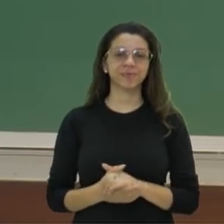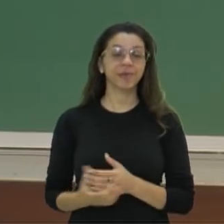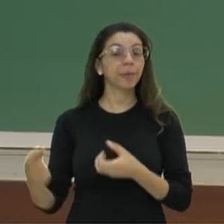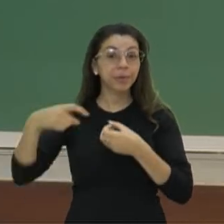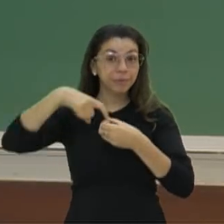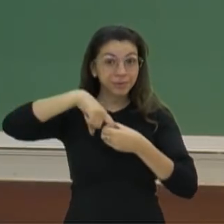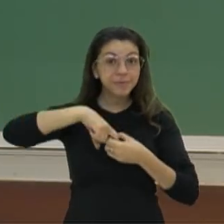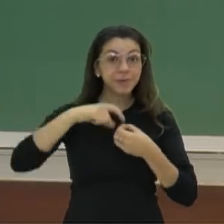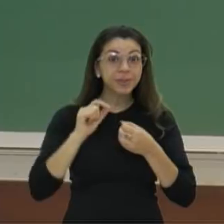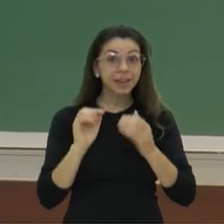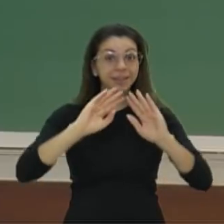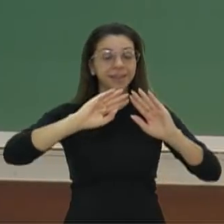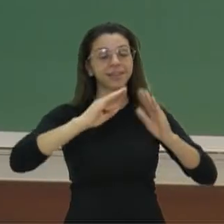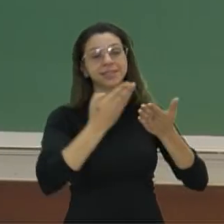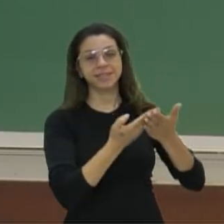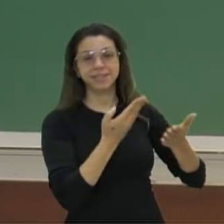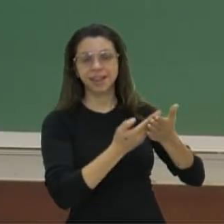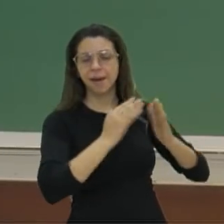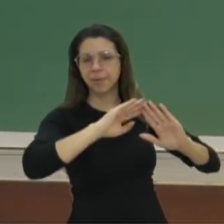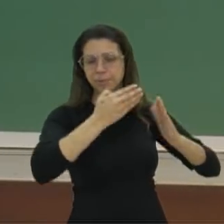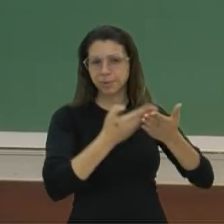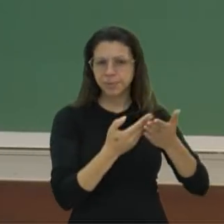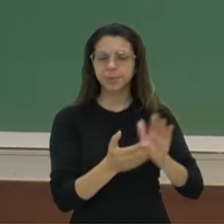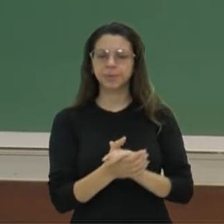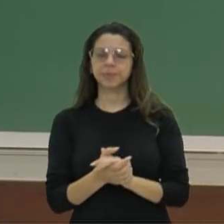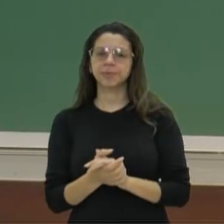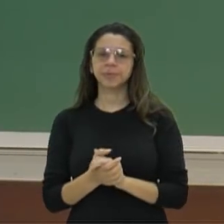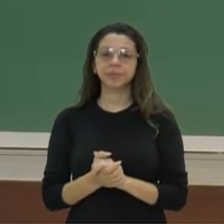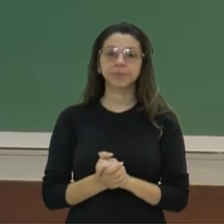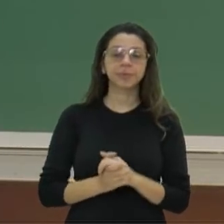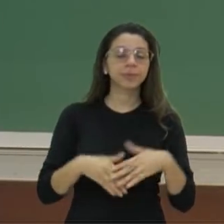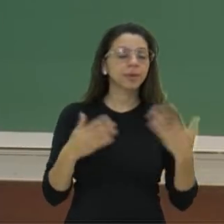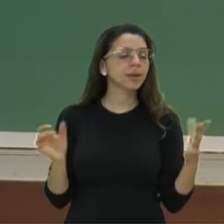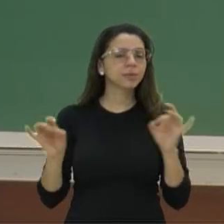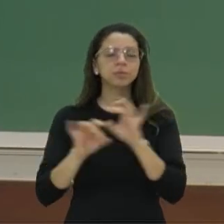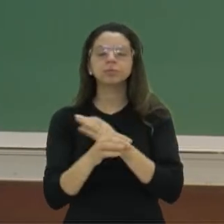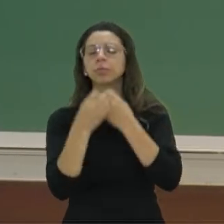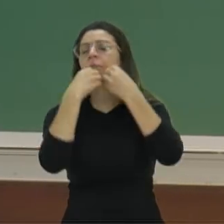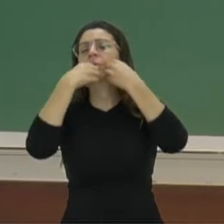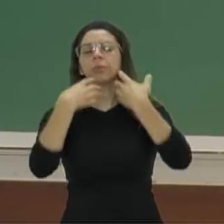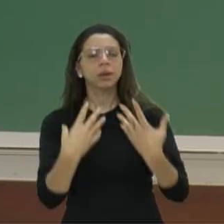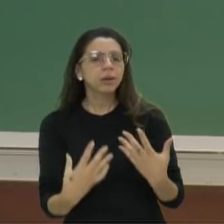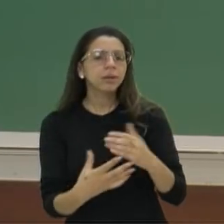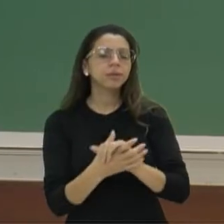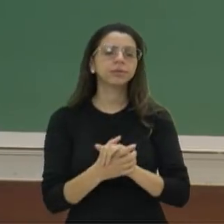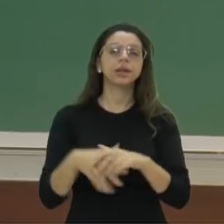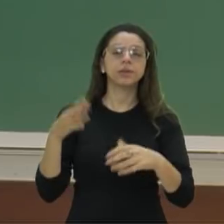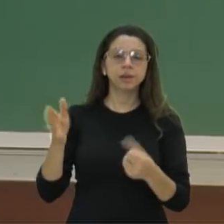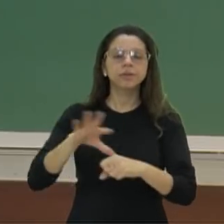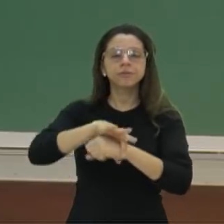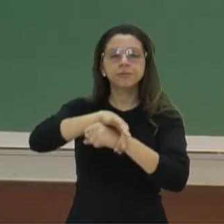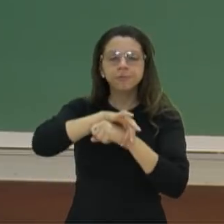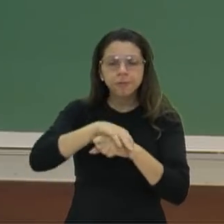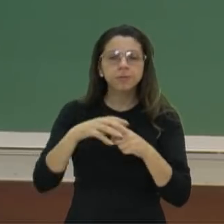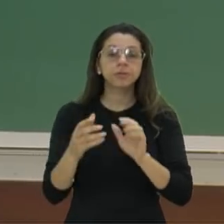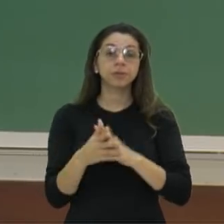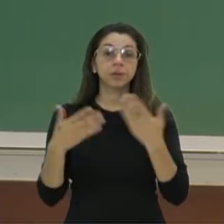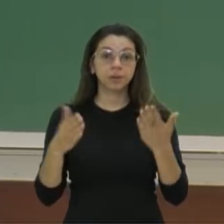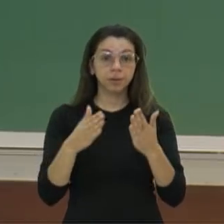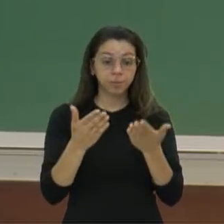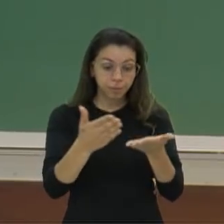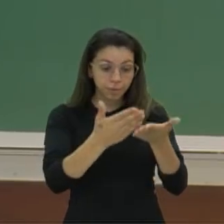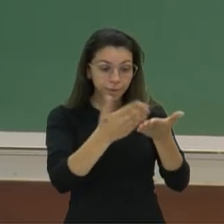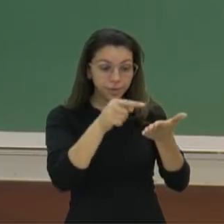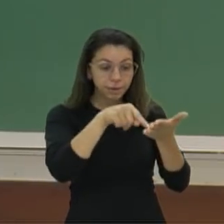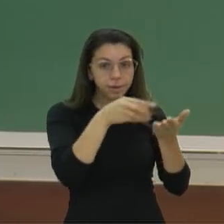você voltar às aulas, quando as aulas voltarem, quando tudo estiver bem, quando tudo estiver seguro, tá? Então deixa agora